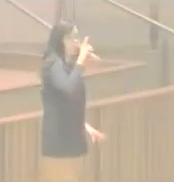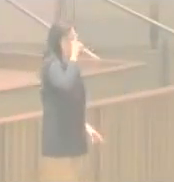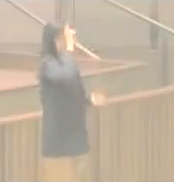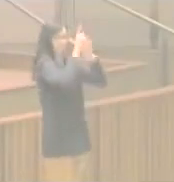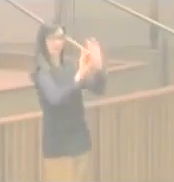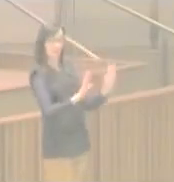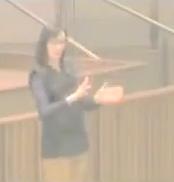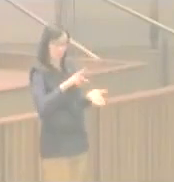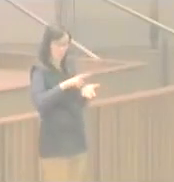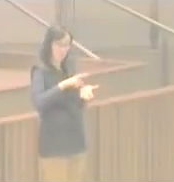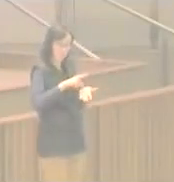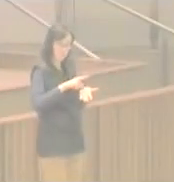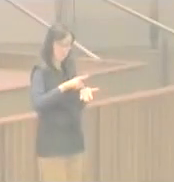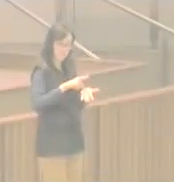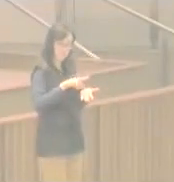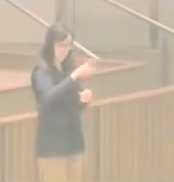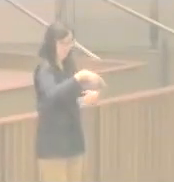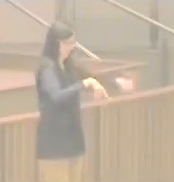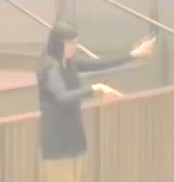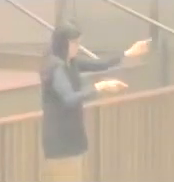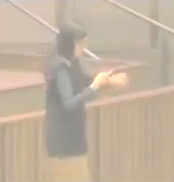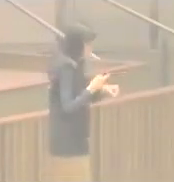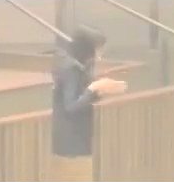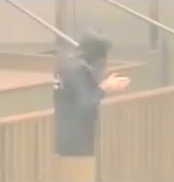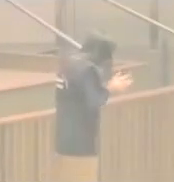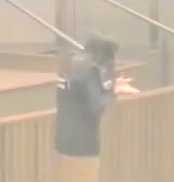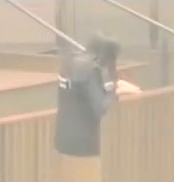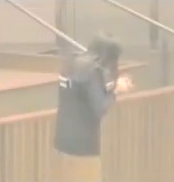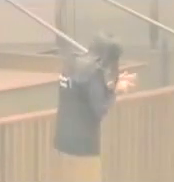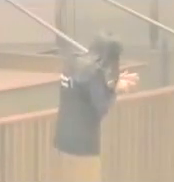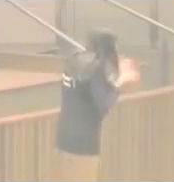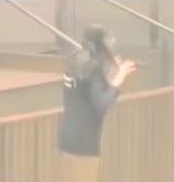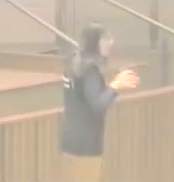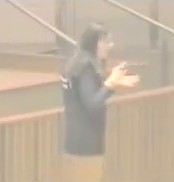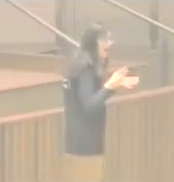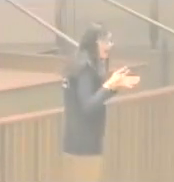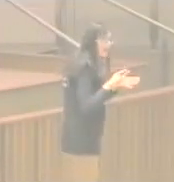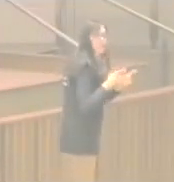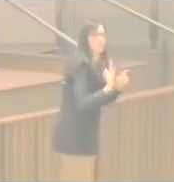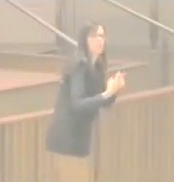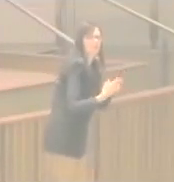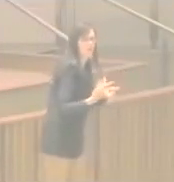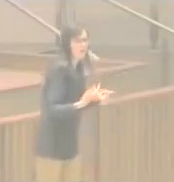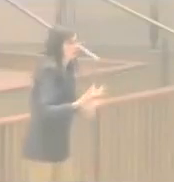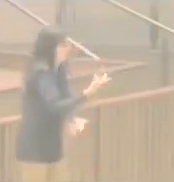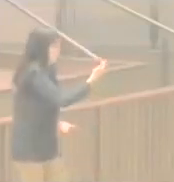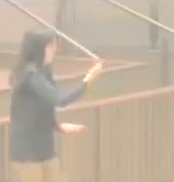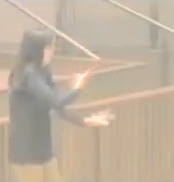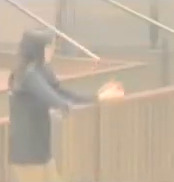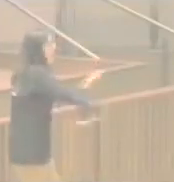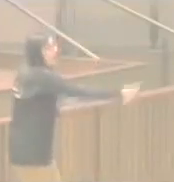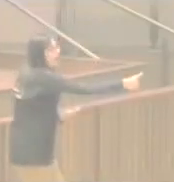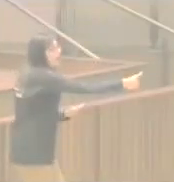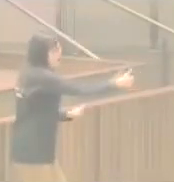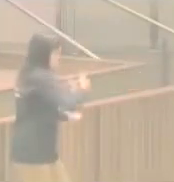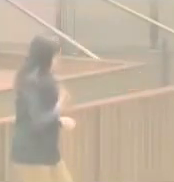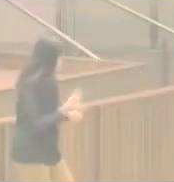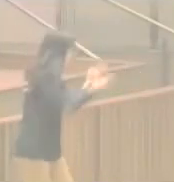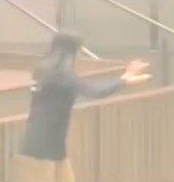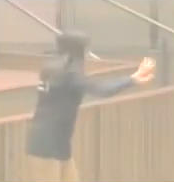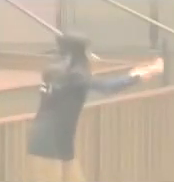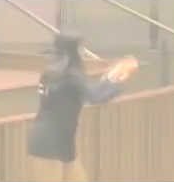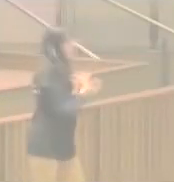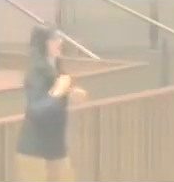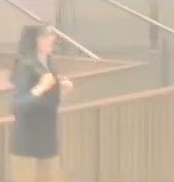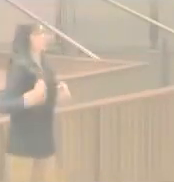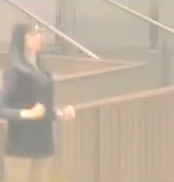não. Vai pesquisar. Para quê? Para ter poder.